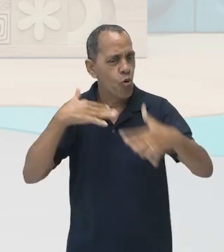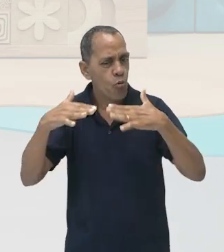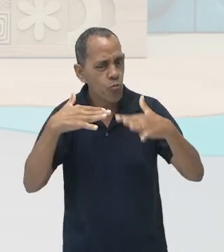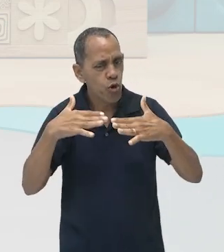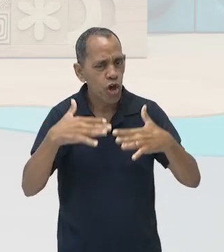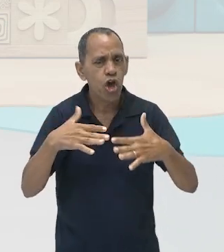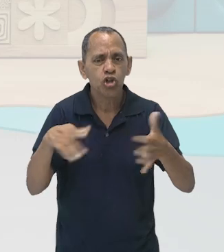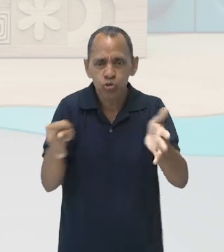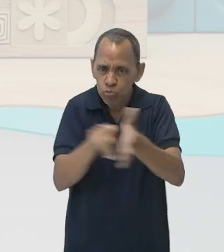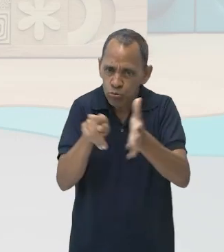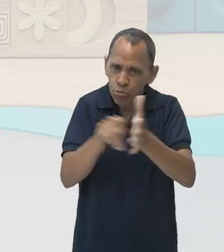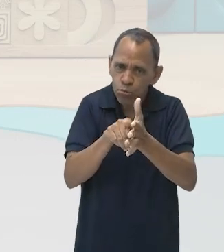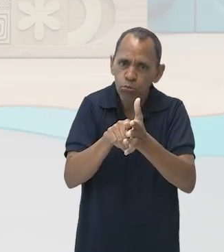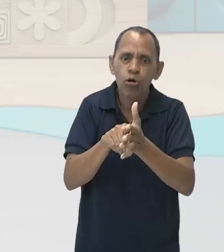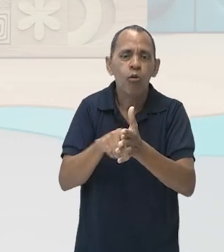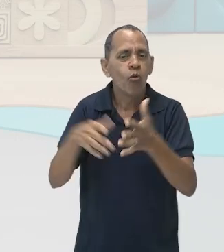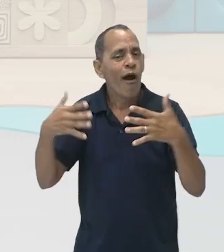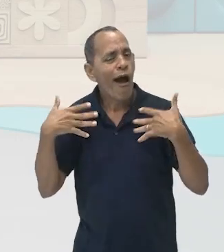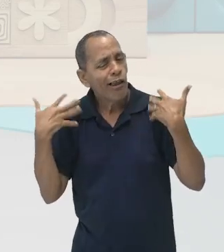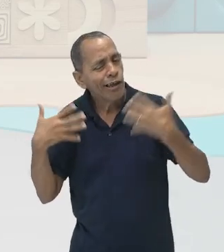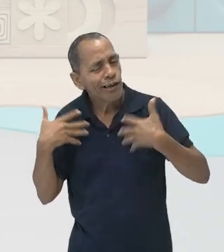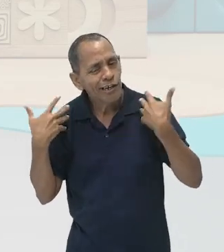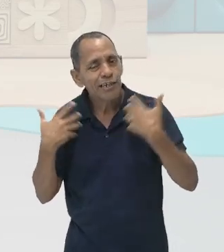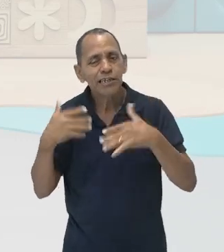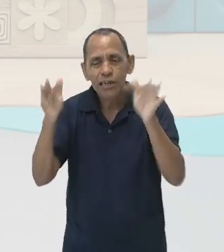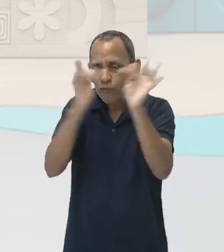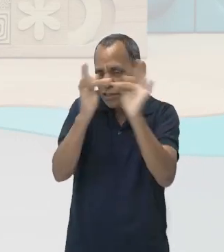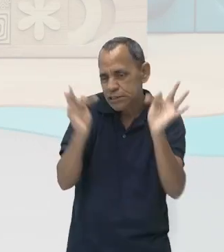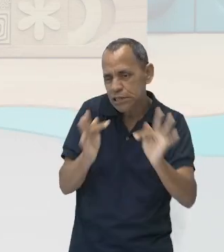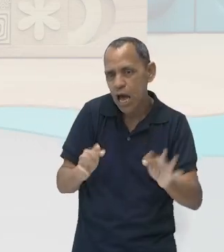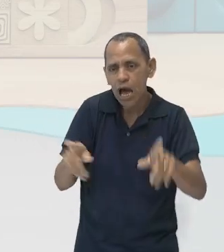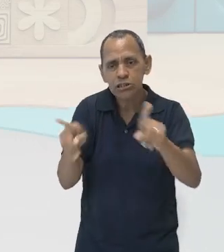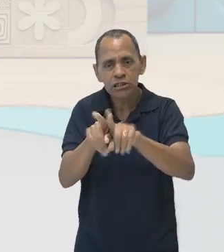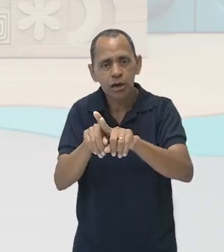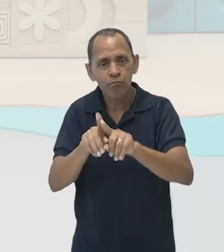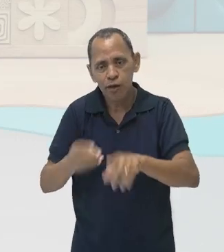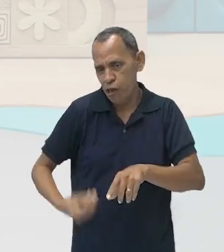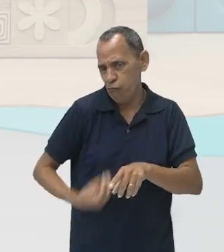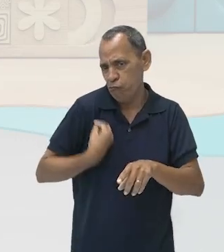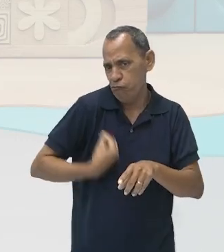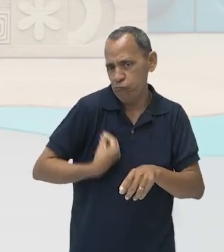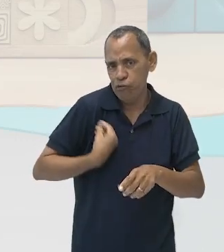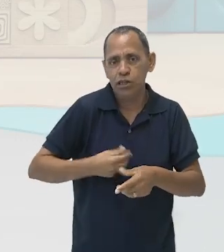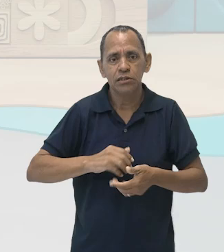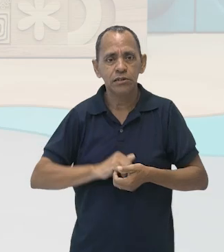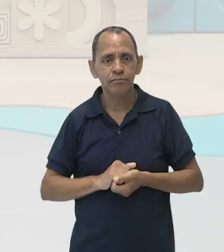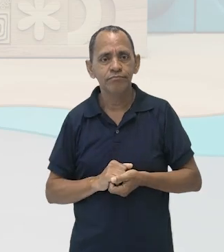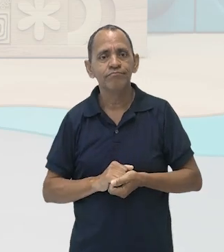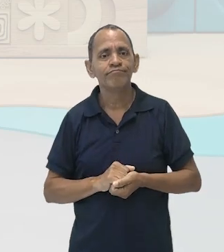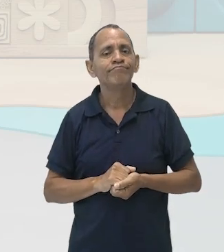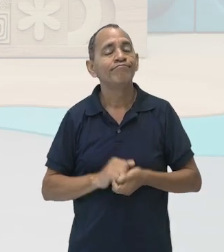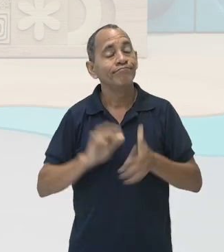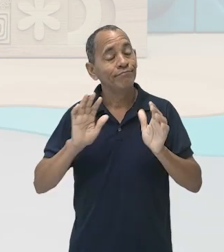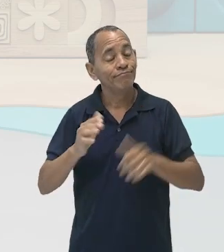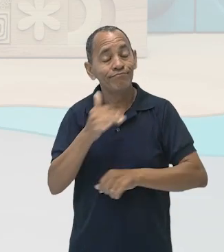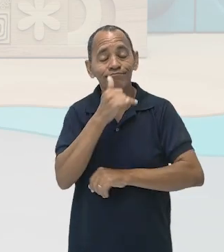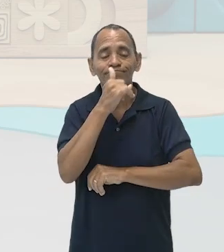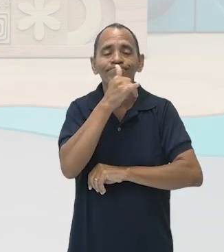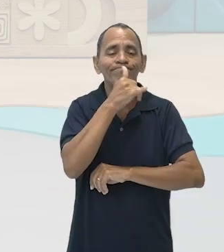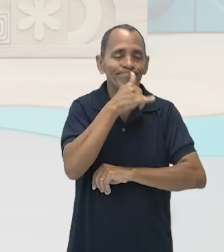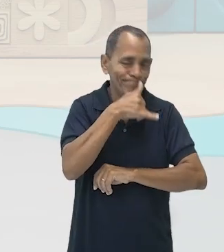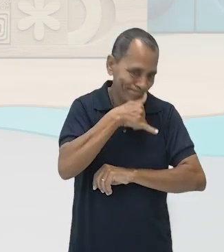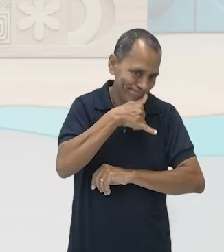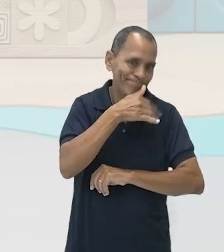alegria, nos traz vida, não é mesmo? Muito bem. Infelizmente, esse